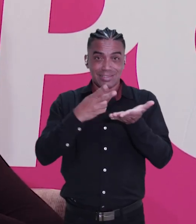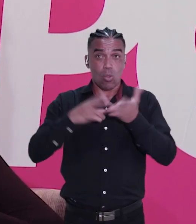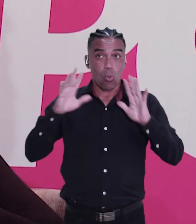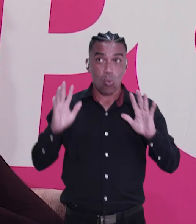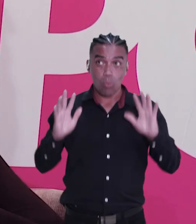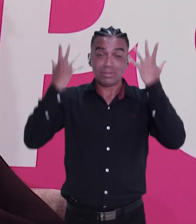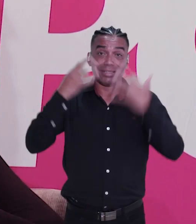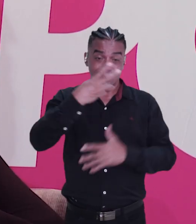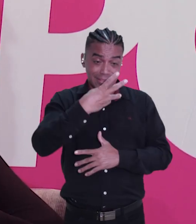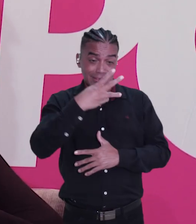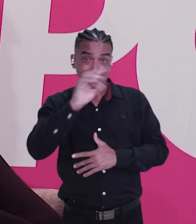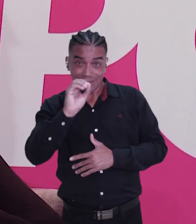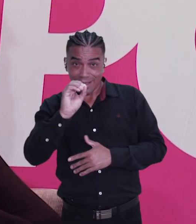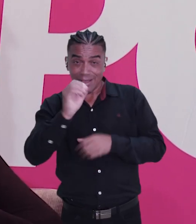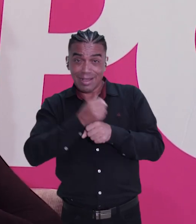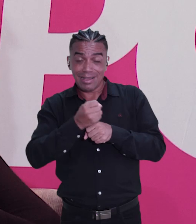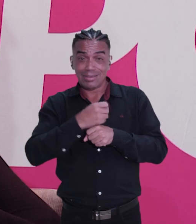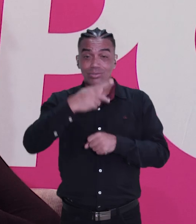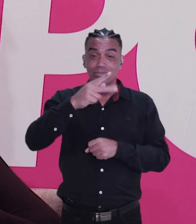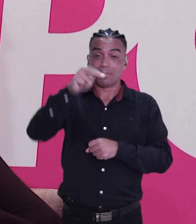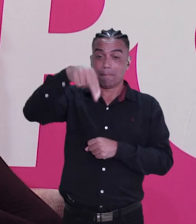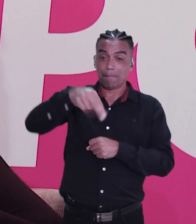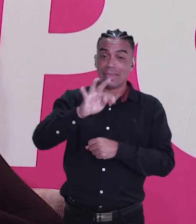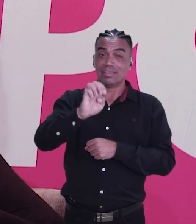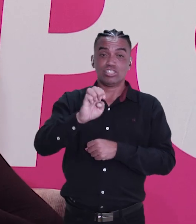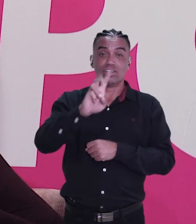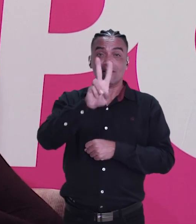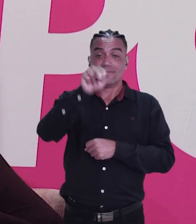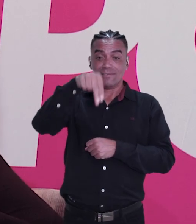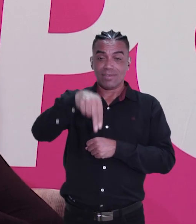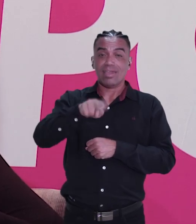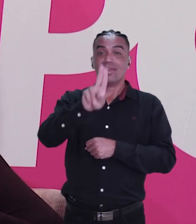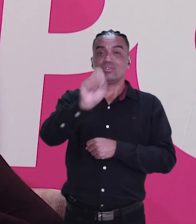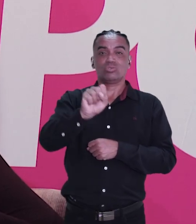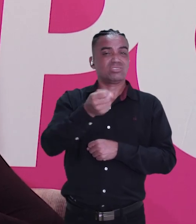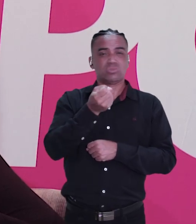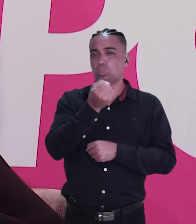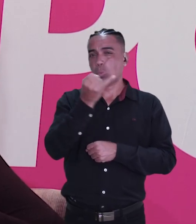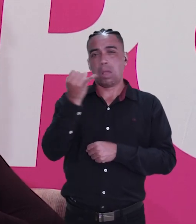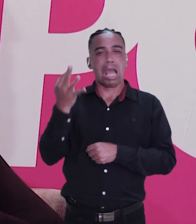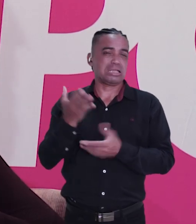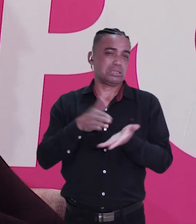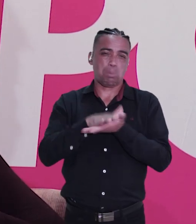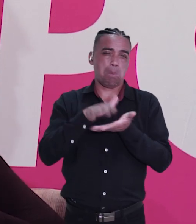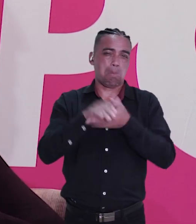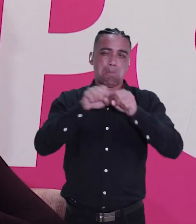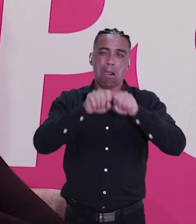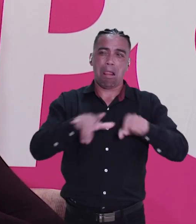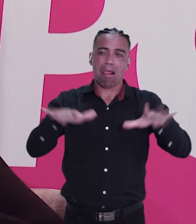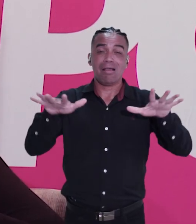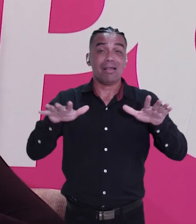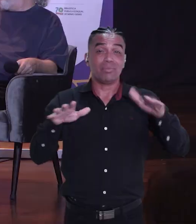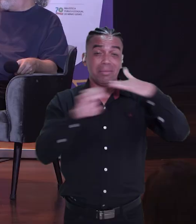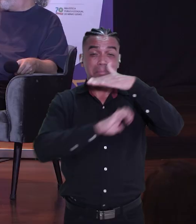edição comemorativa dos 30 anos do Pente de Vênus. Ela quase não tem distribuição, porque é uma editora